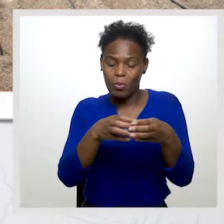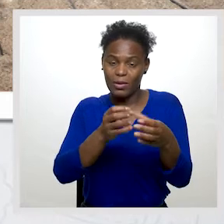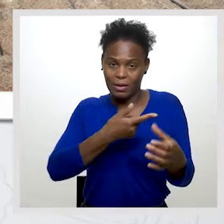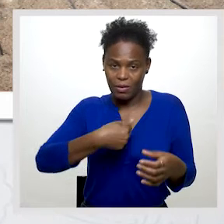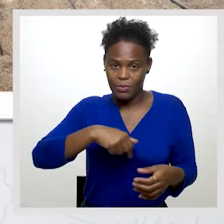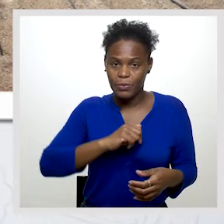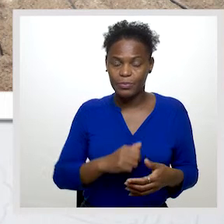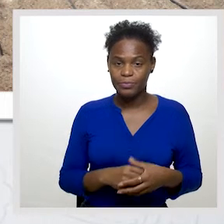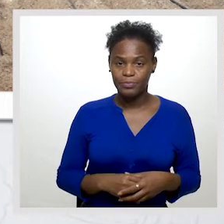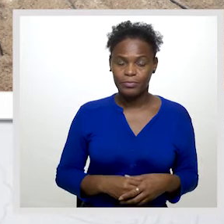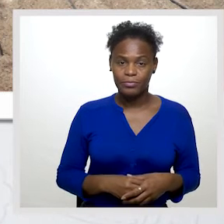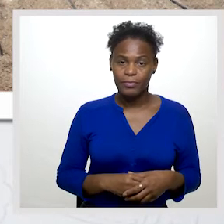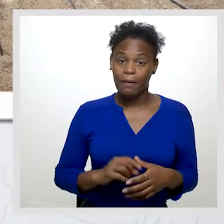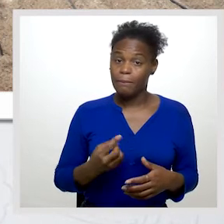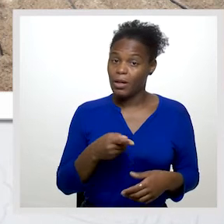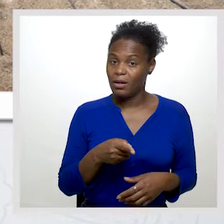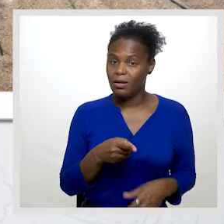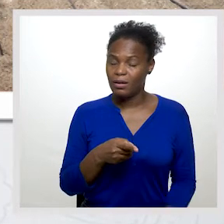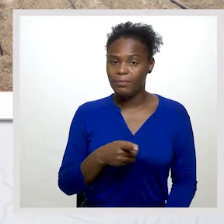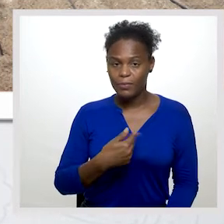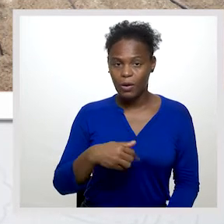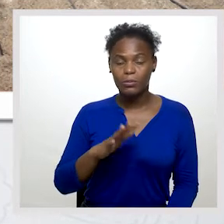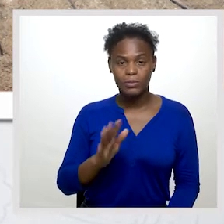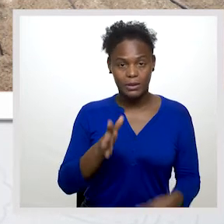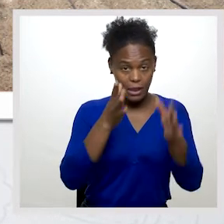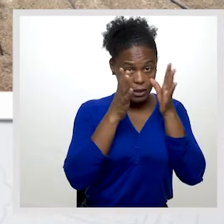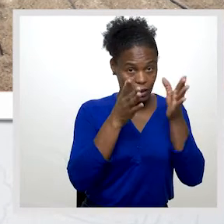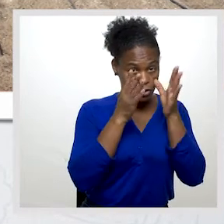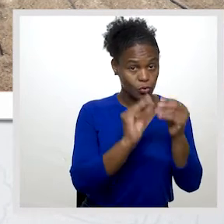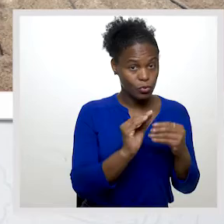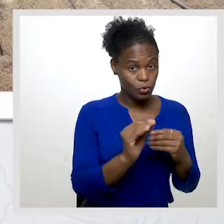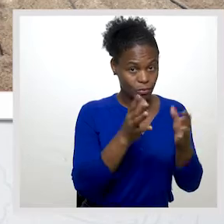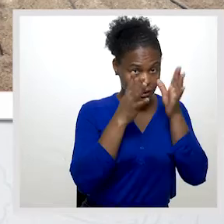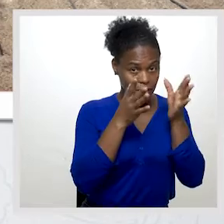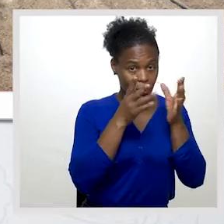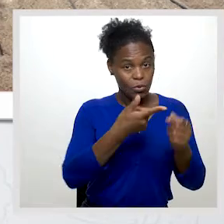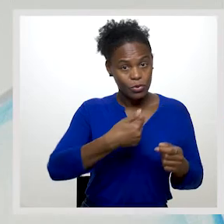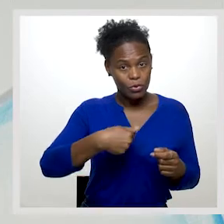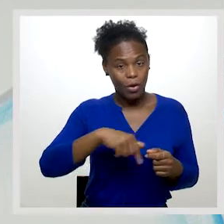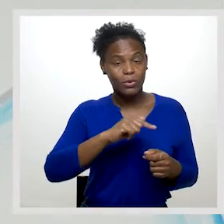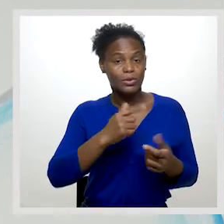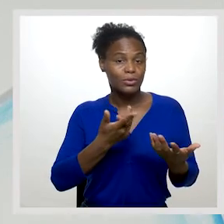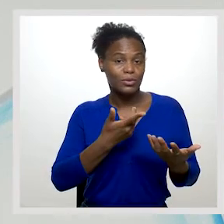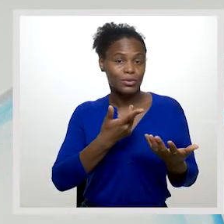comunidade. E para isso, temos que chamar a atenção dos nossos